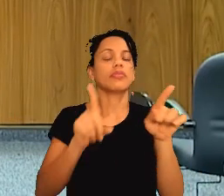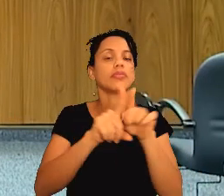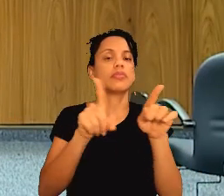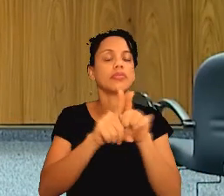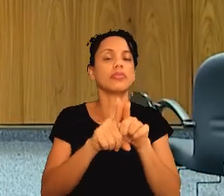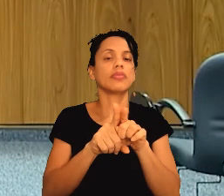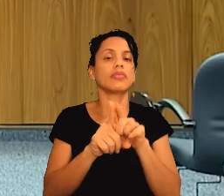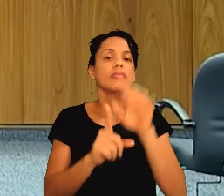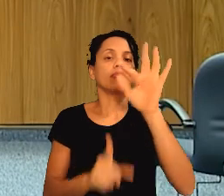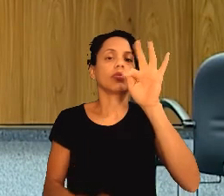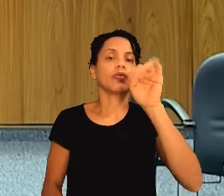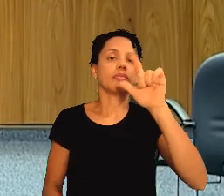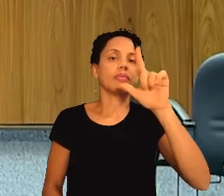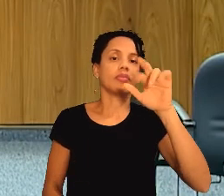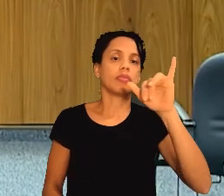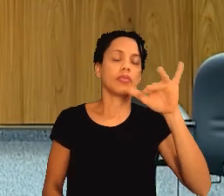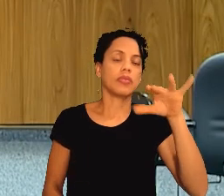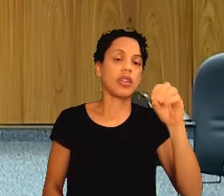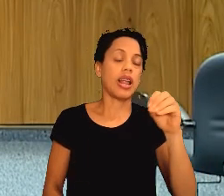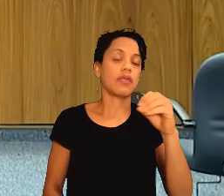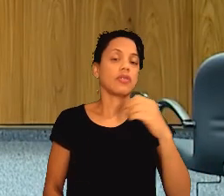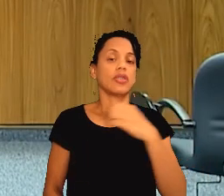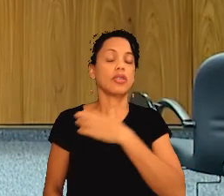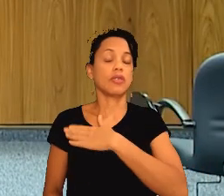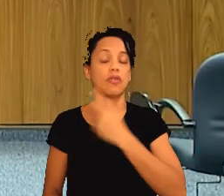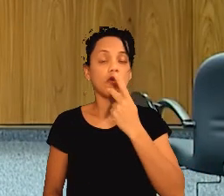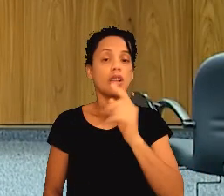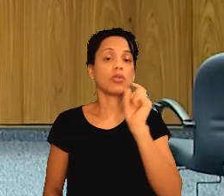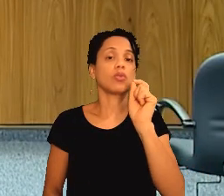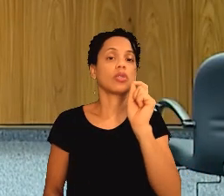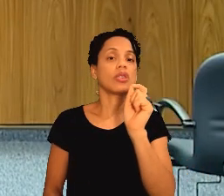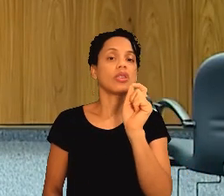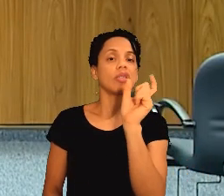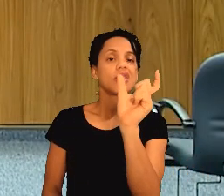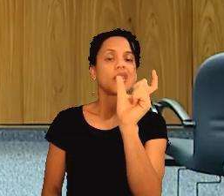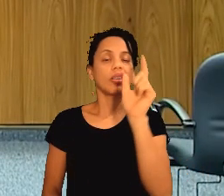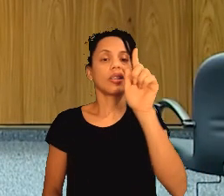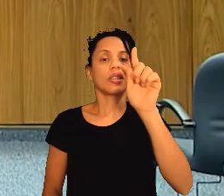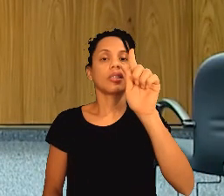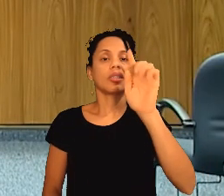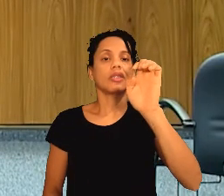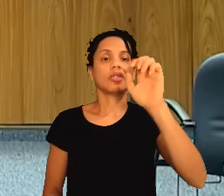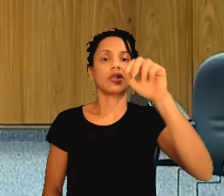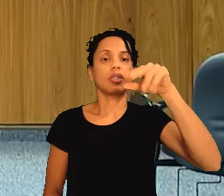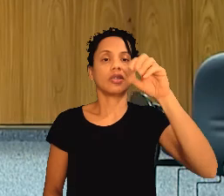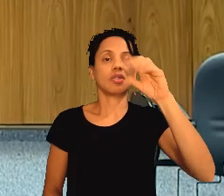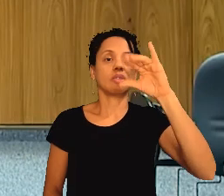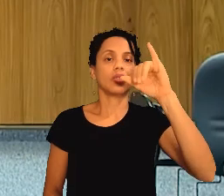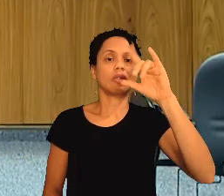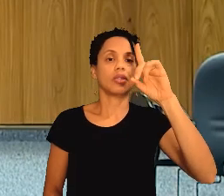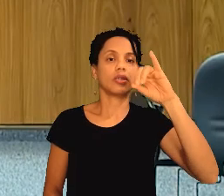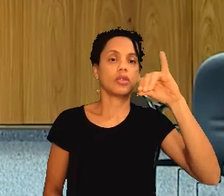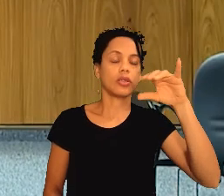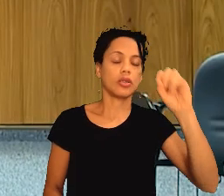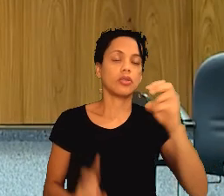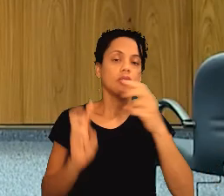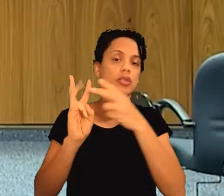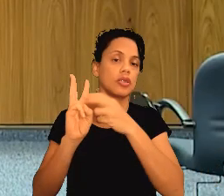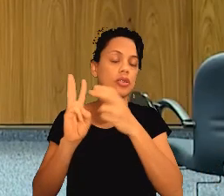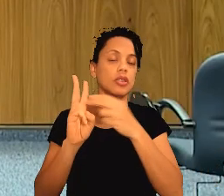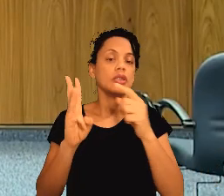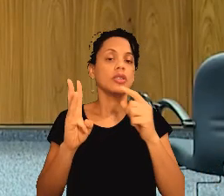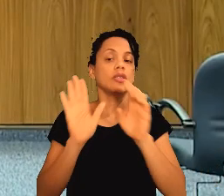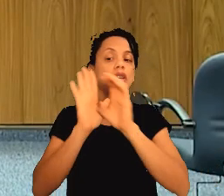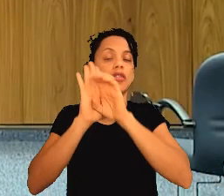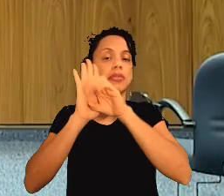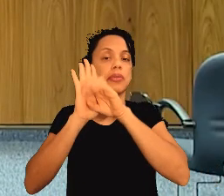o Flávio ousou, na sua tese, falar em genocídio indígena e